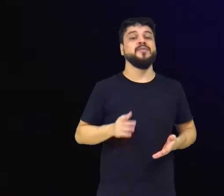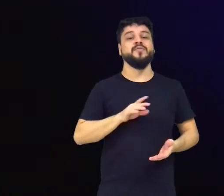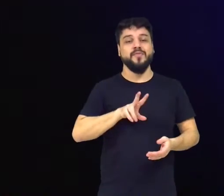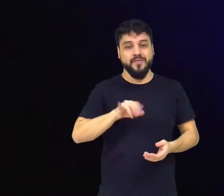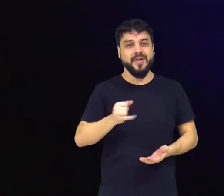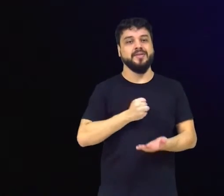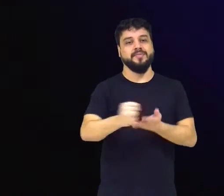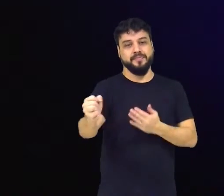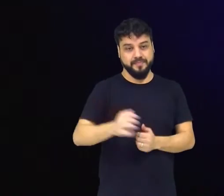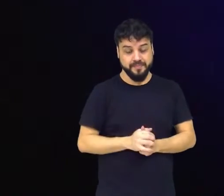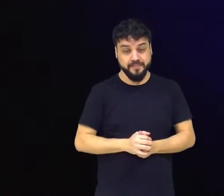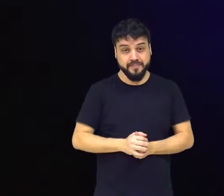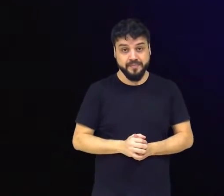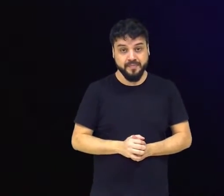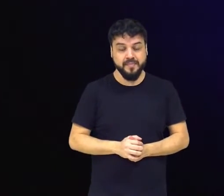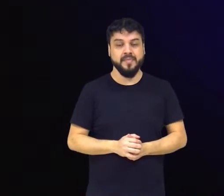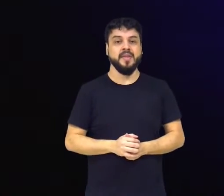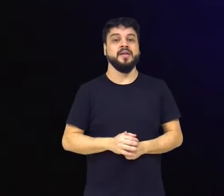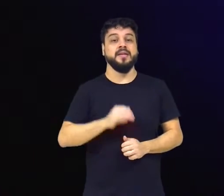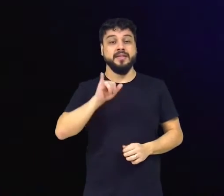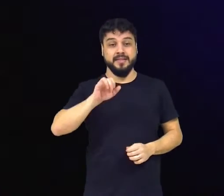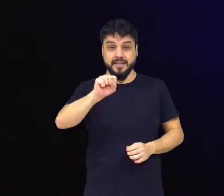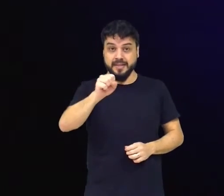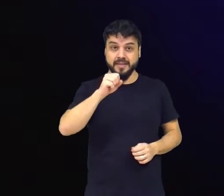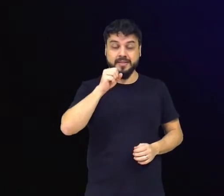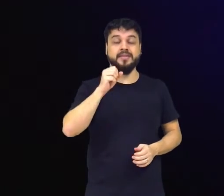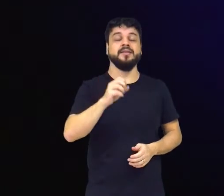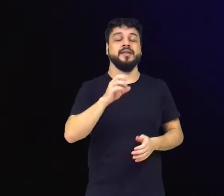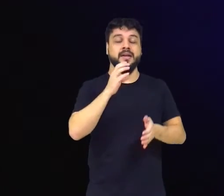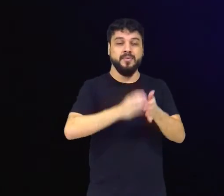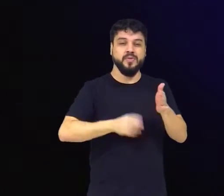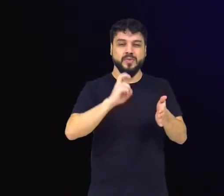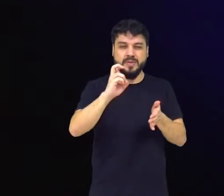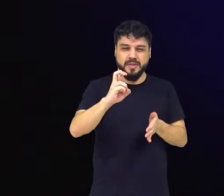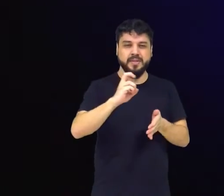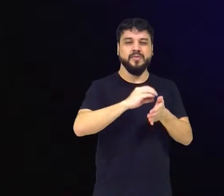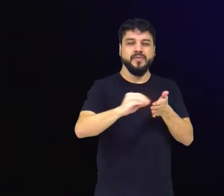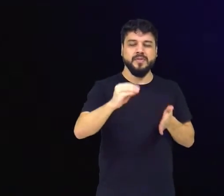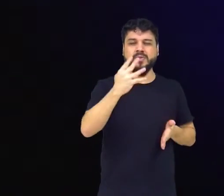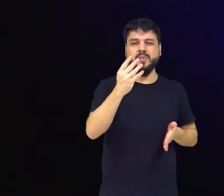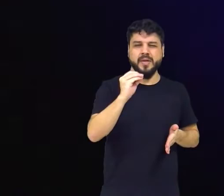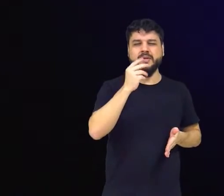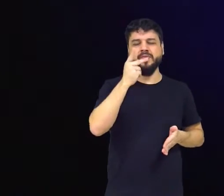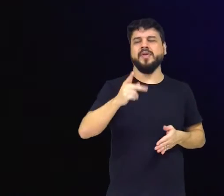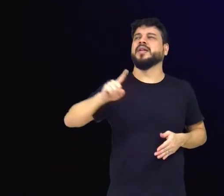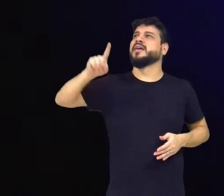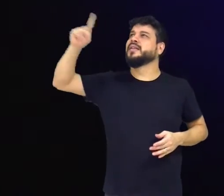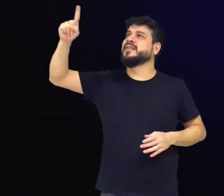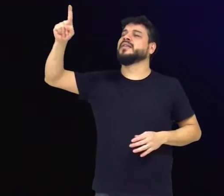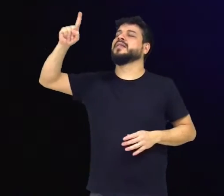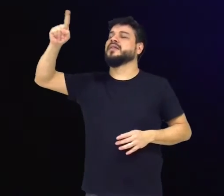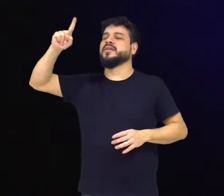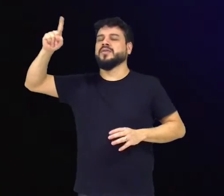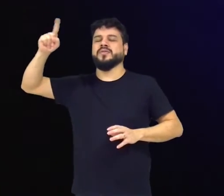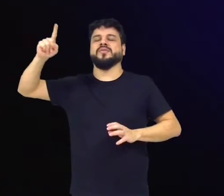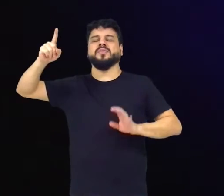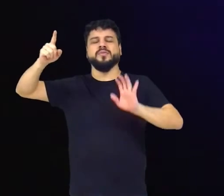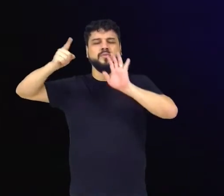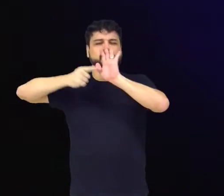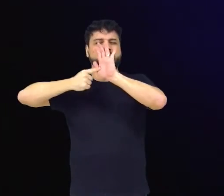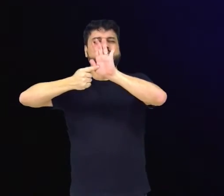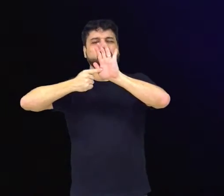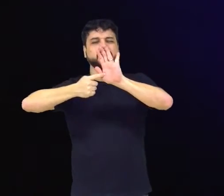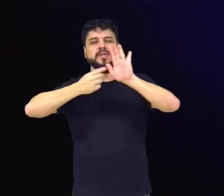assim: Tu, ó Senhor, que anuncias boas novas, sobe a um monte alto. Tu, ó Jerusalém, que anuncias